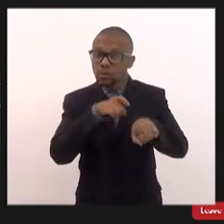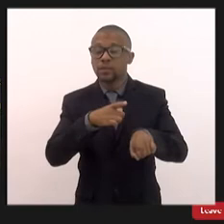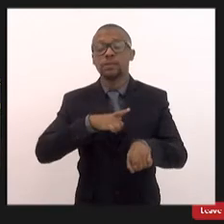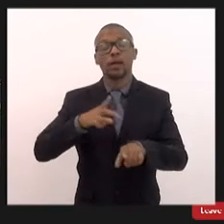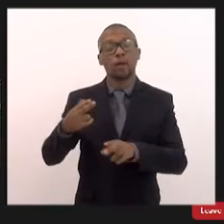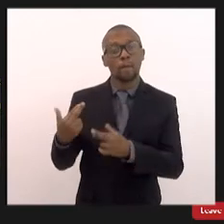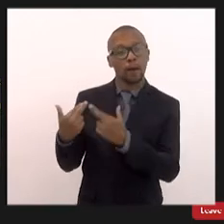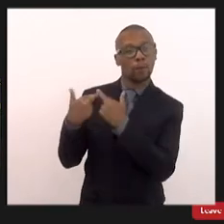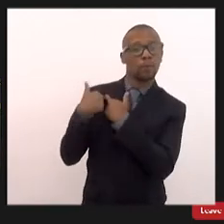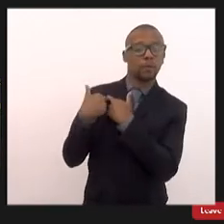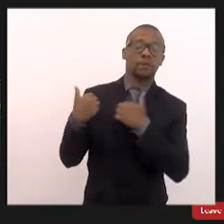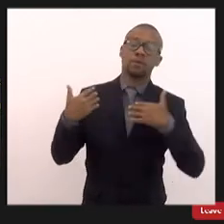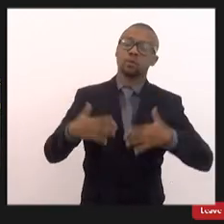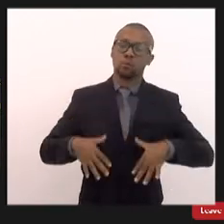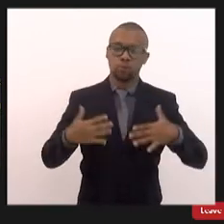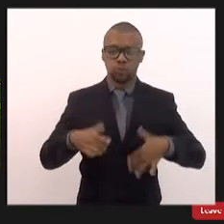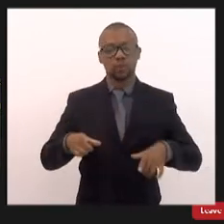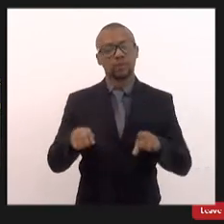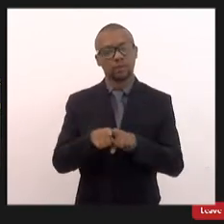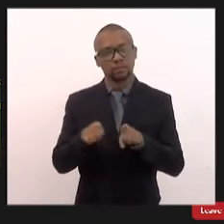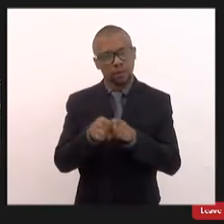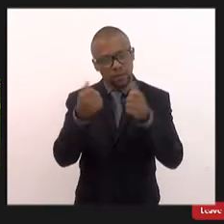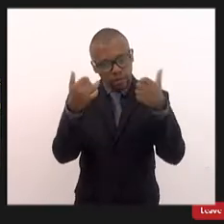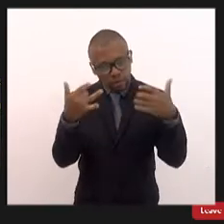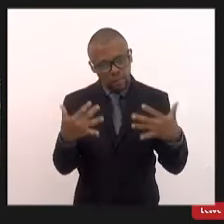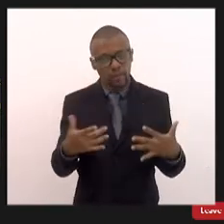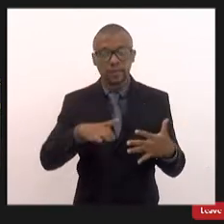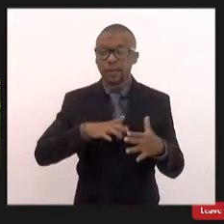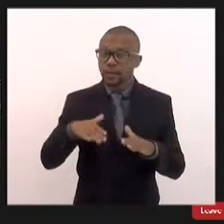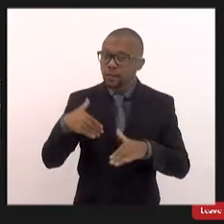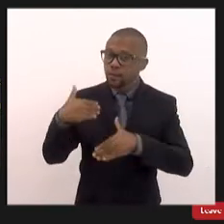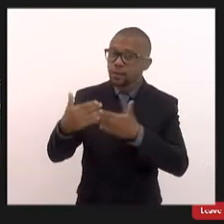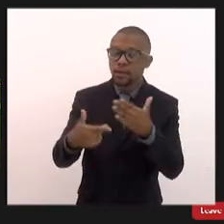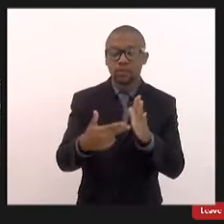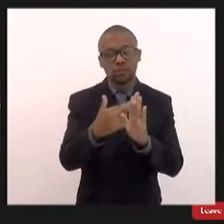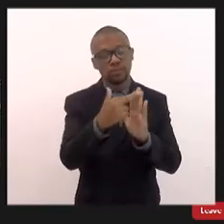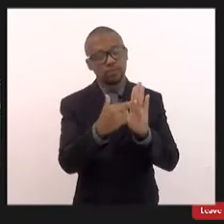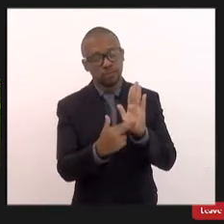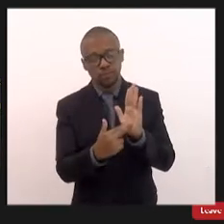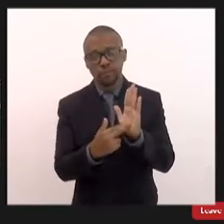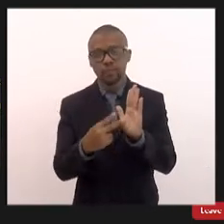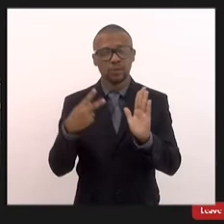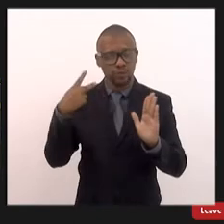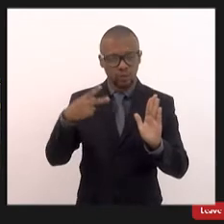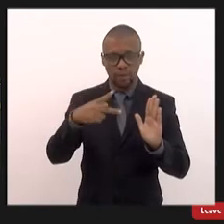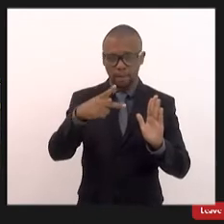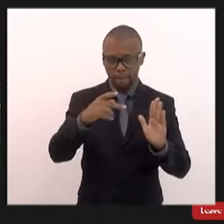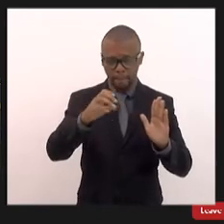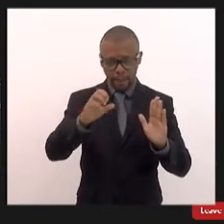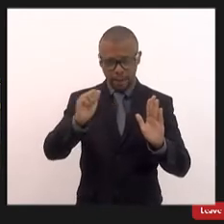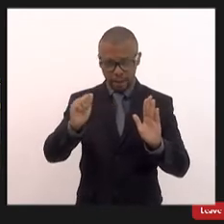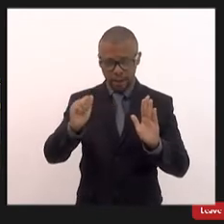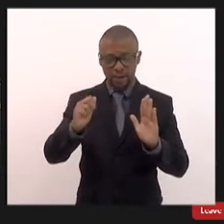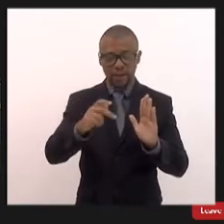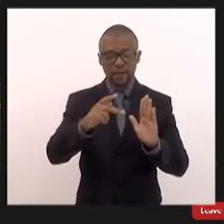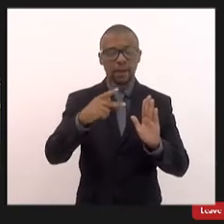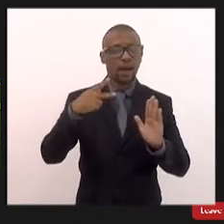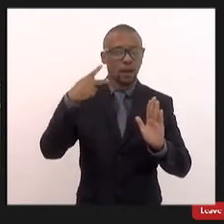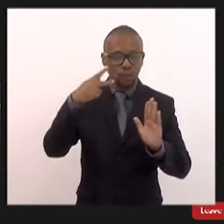bem direta sobre isso, e está nesse processo de regulamentação da PA, porque a gente está concluindo agora esse trabalho, mas acho que é muito